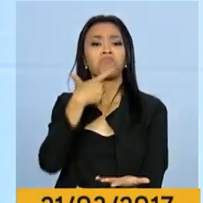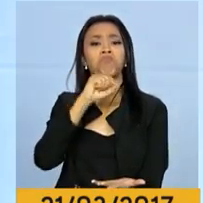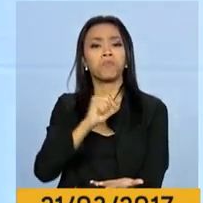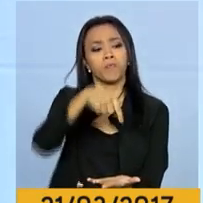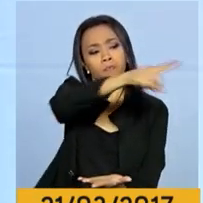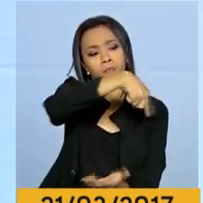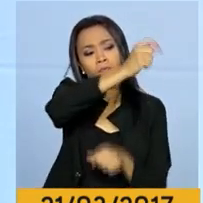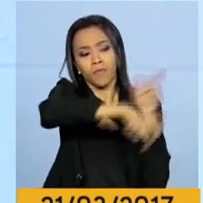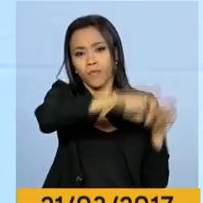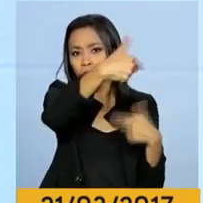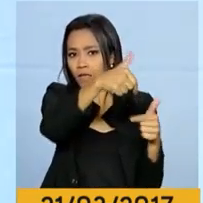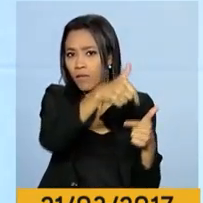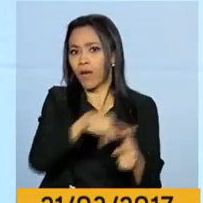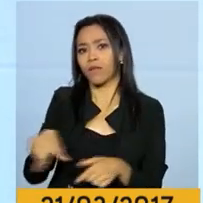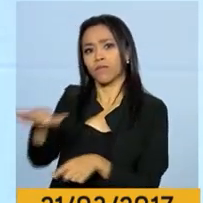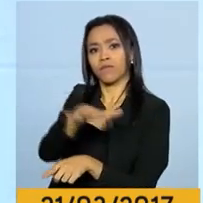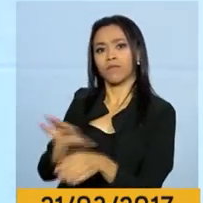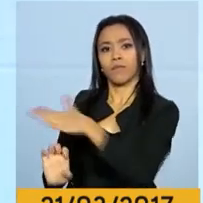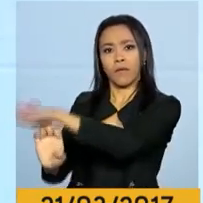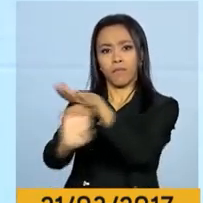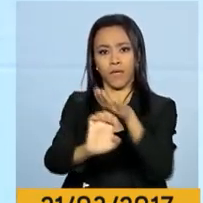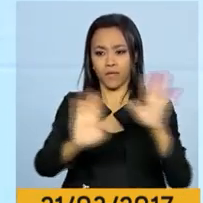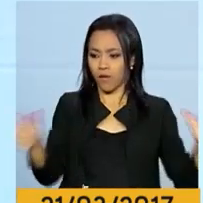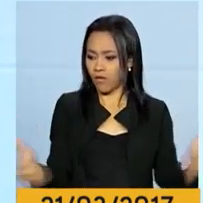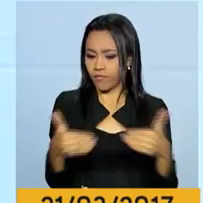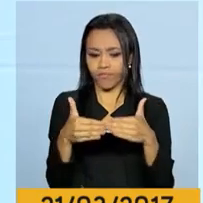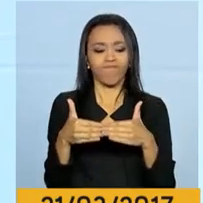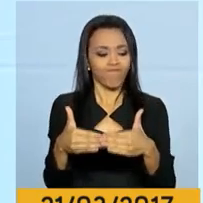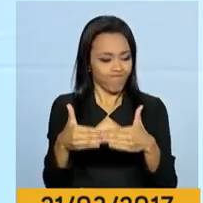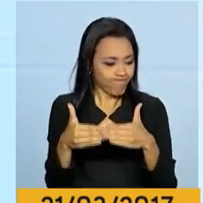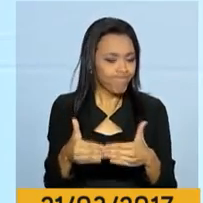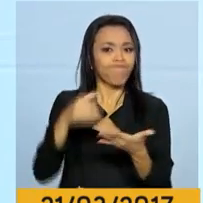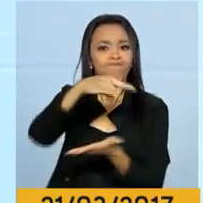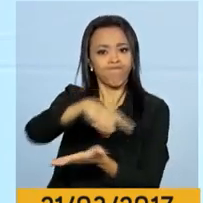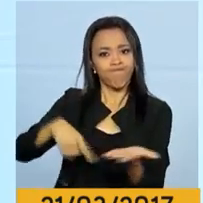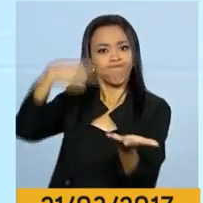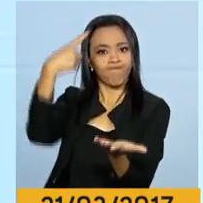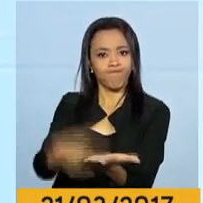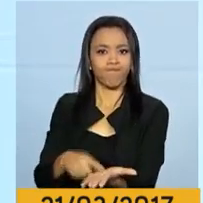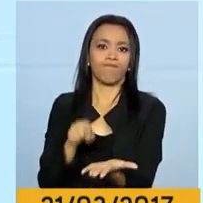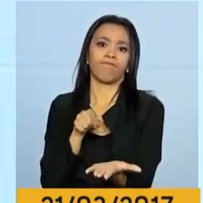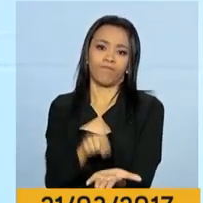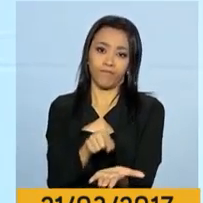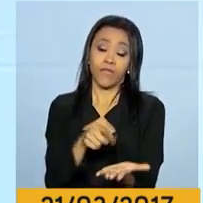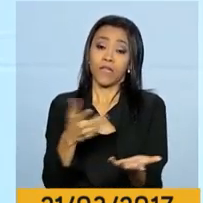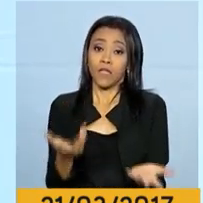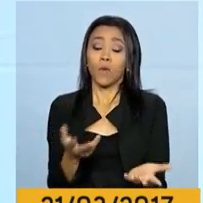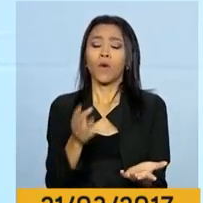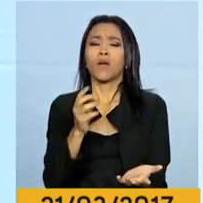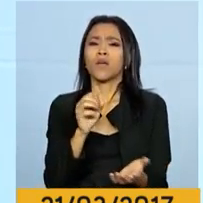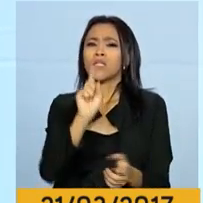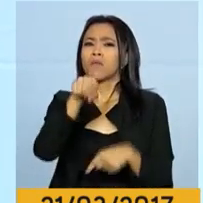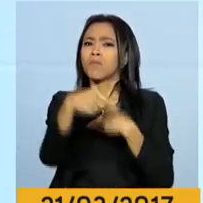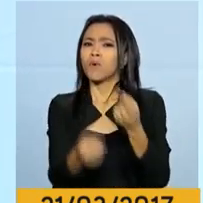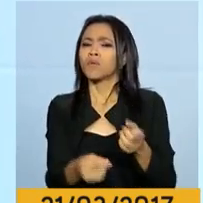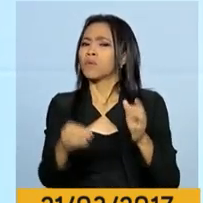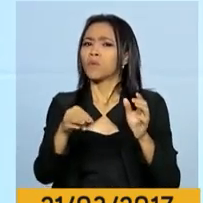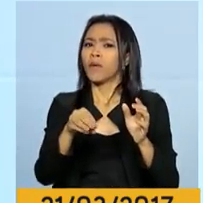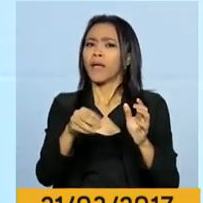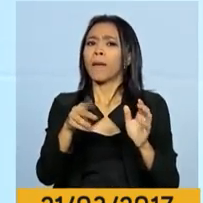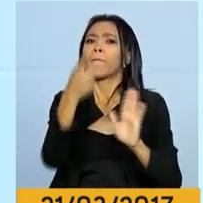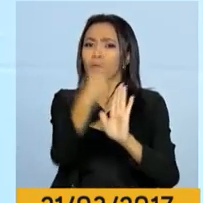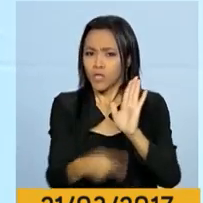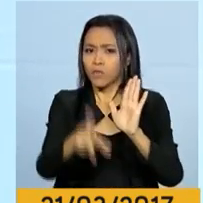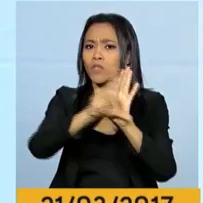trabalhadores e empregadores. No dia que nós lançamos, no final do ano, o projeto de lei, aqui não se trata de emenda à Constituição, de projeto de